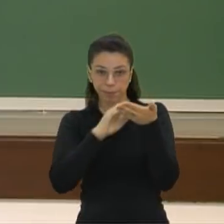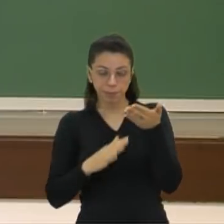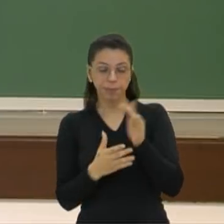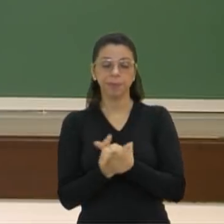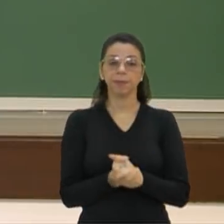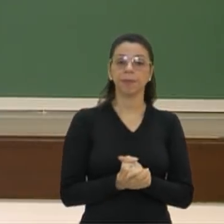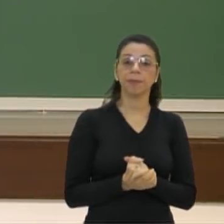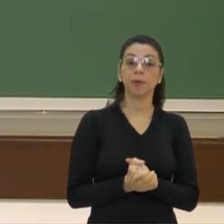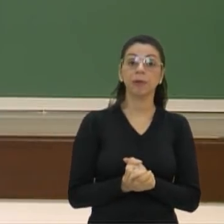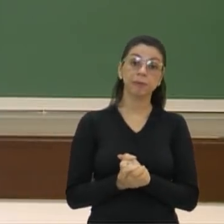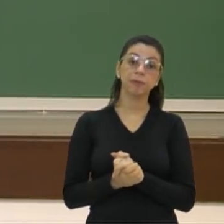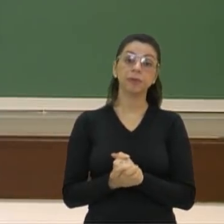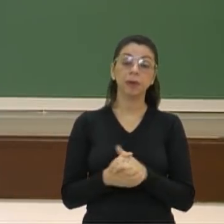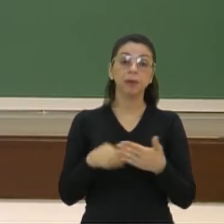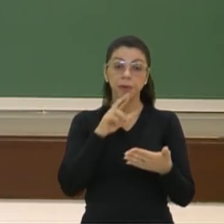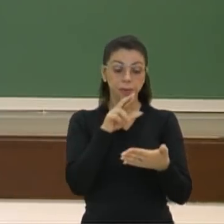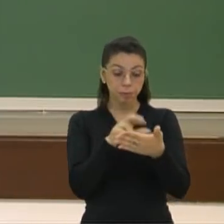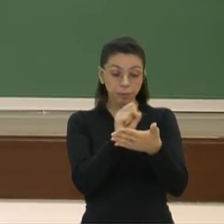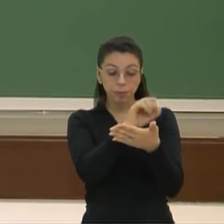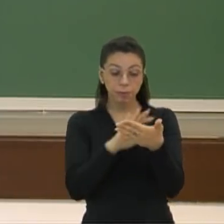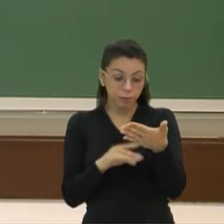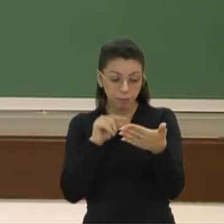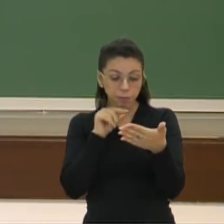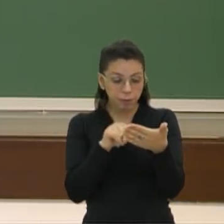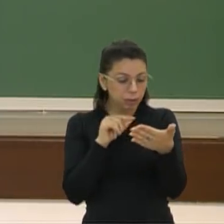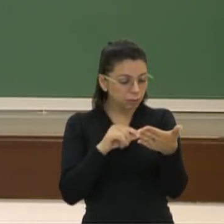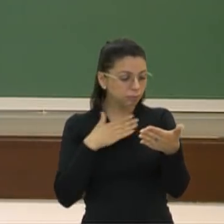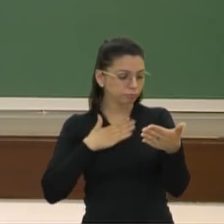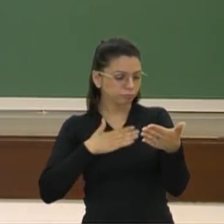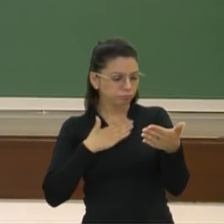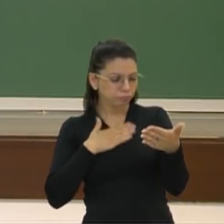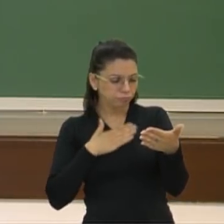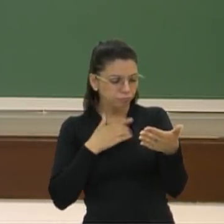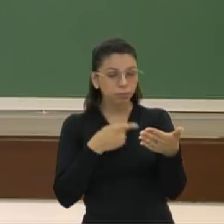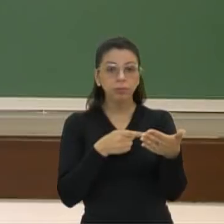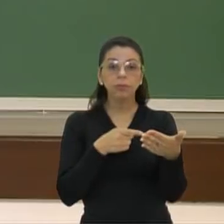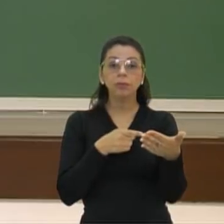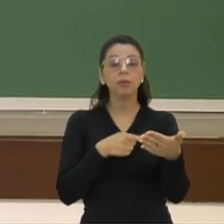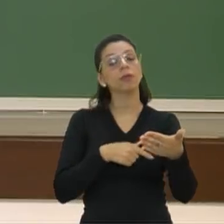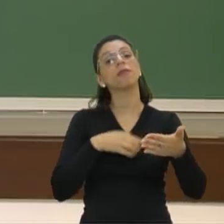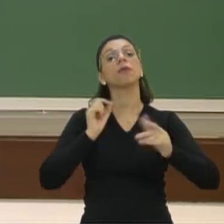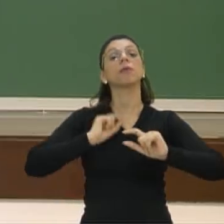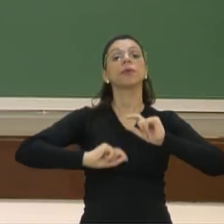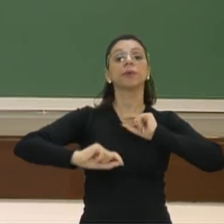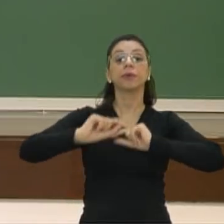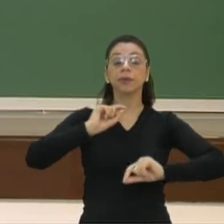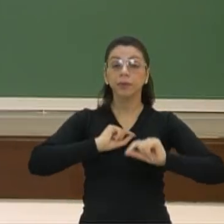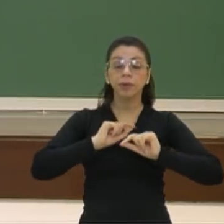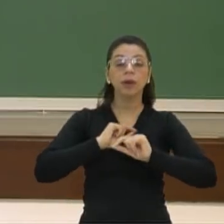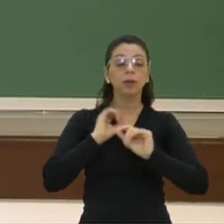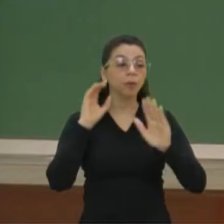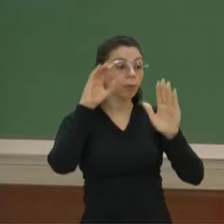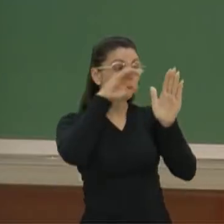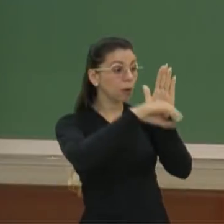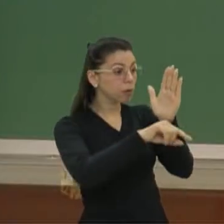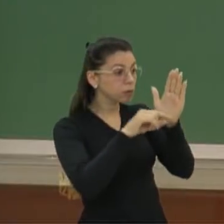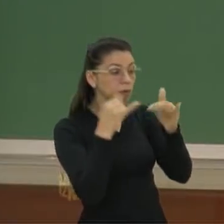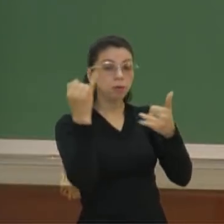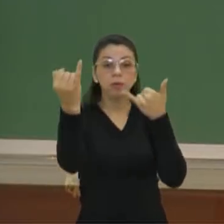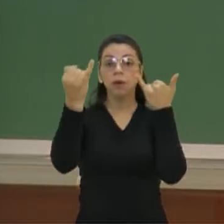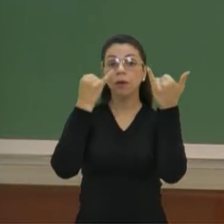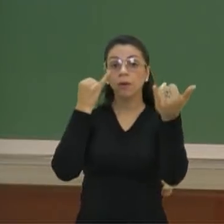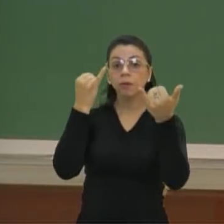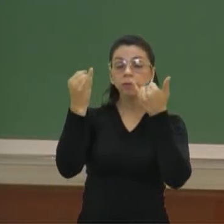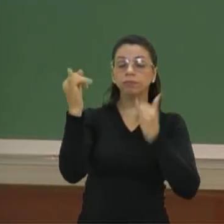Quando você realiza essas atividades, que eu pensei com carinho para você, você vai estar trabalhando conceitos,